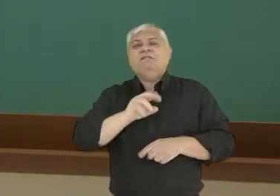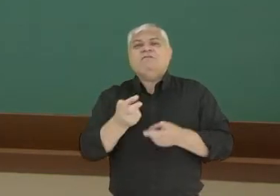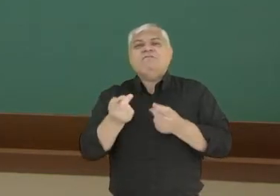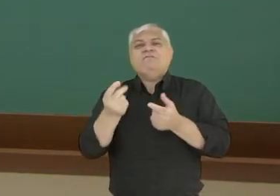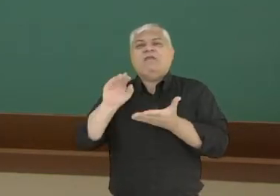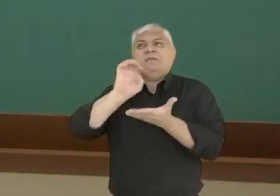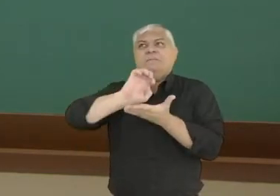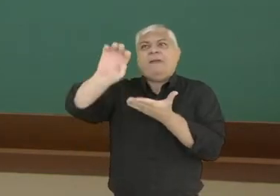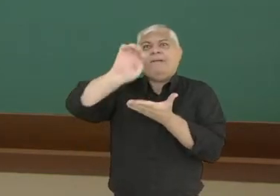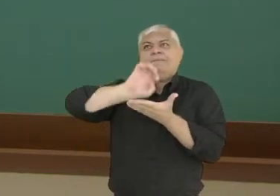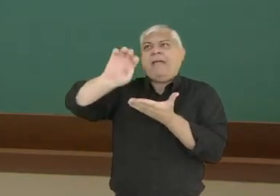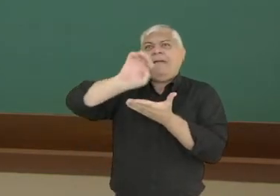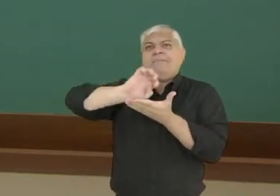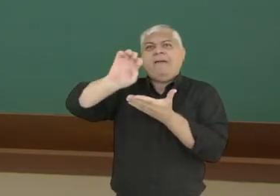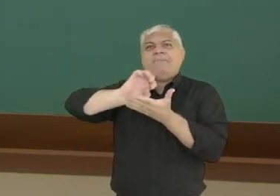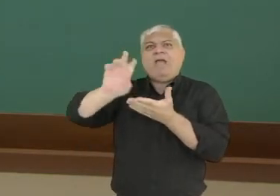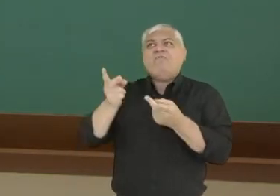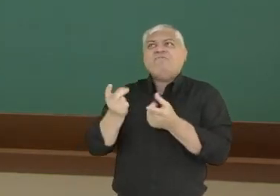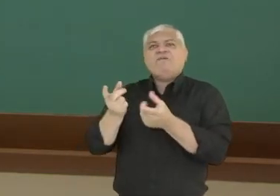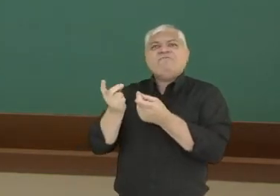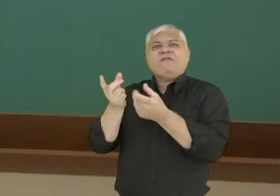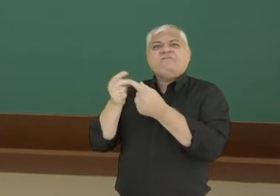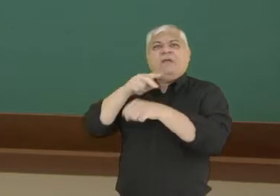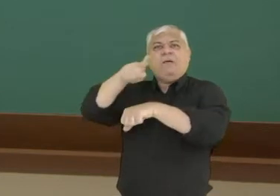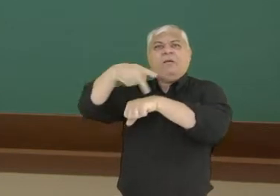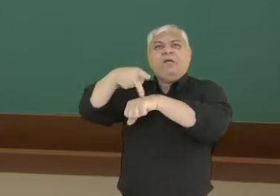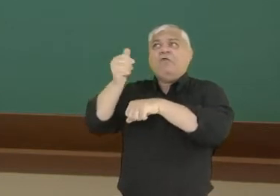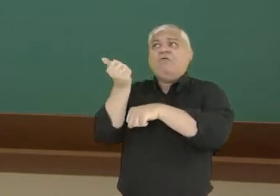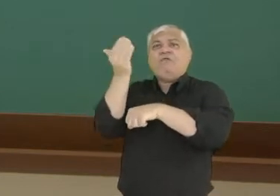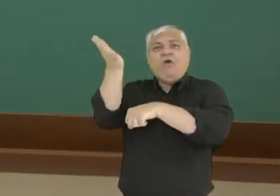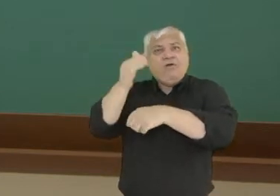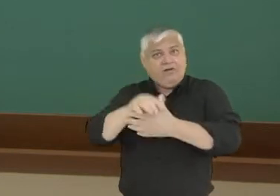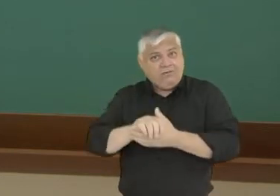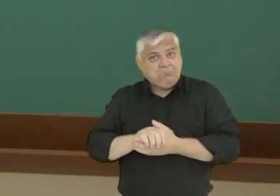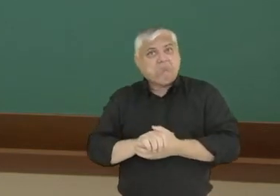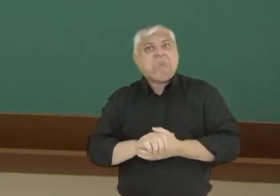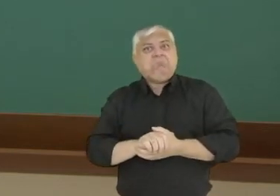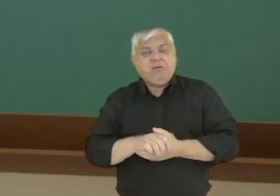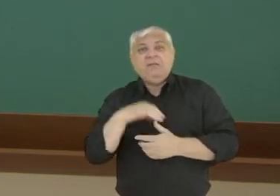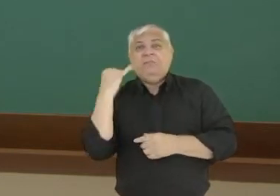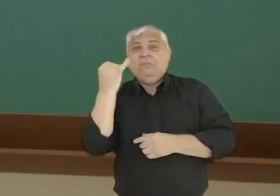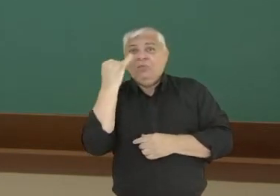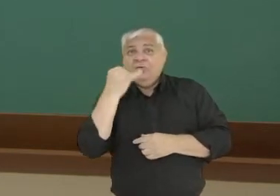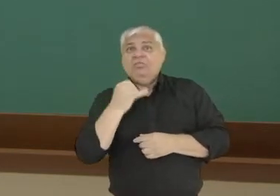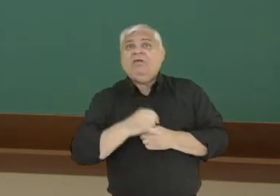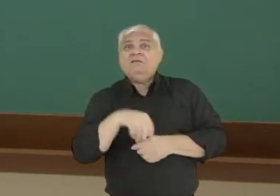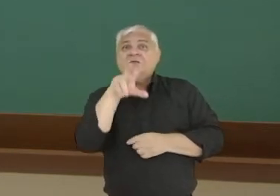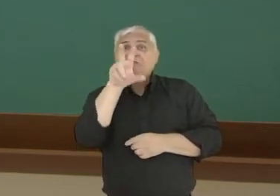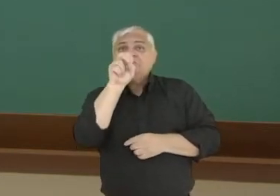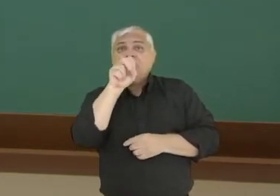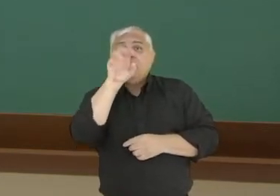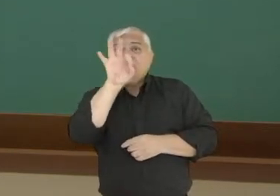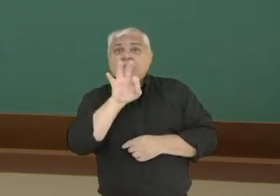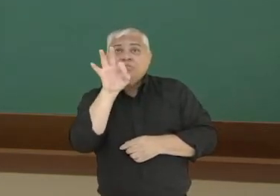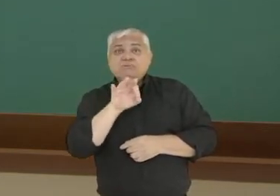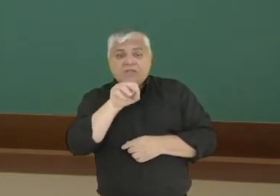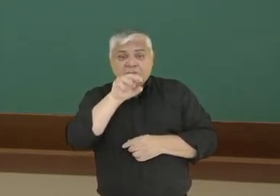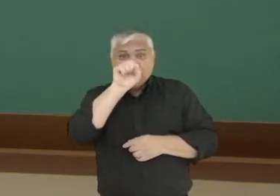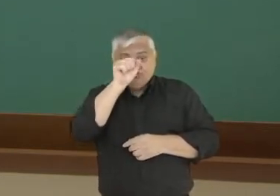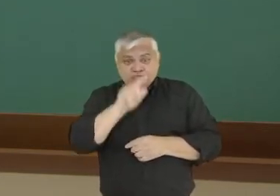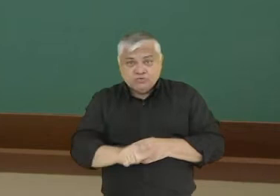da região Olha que importante isso é o mais da metade do que o a região sul